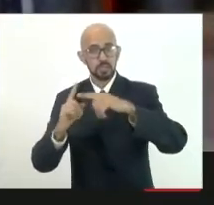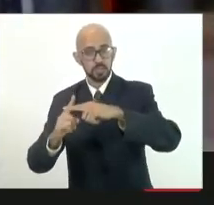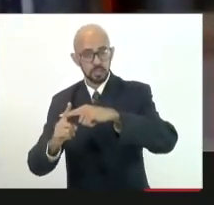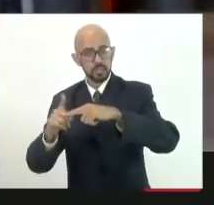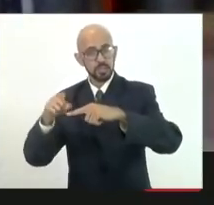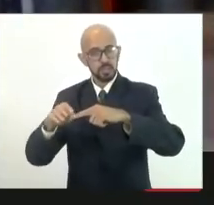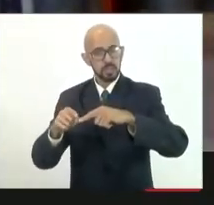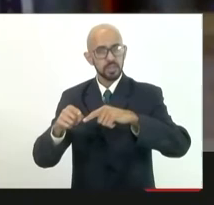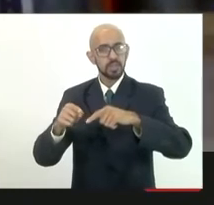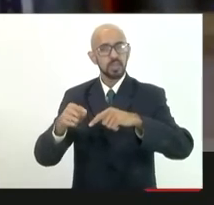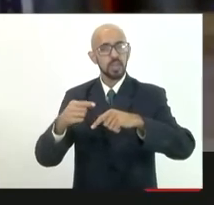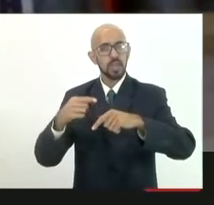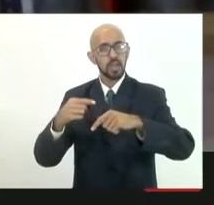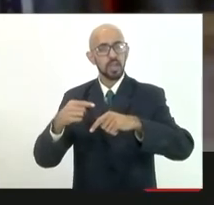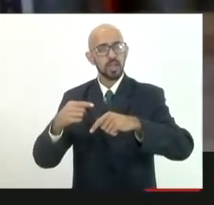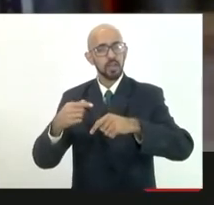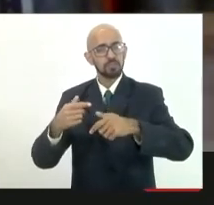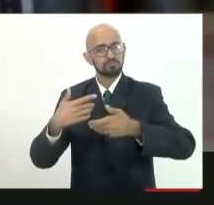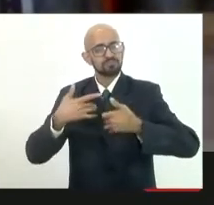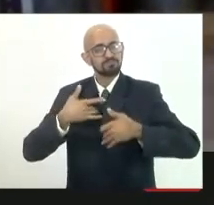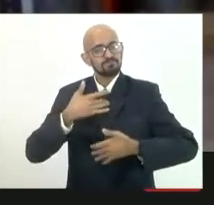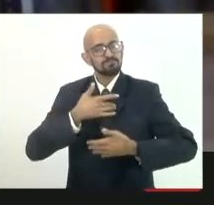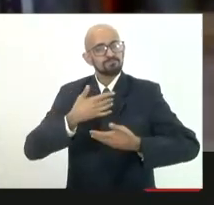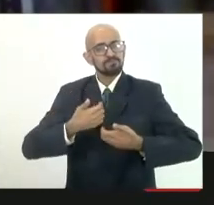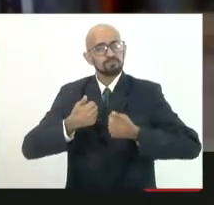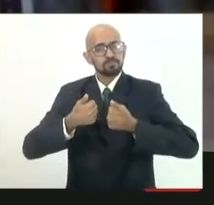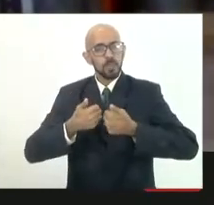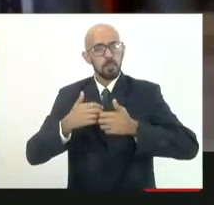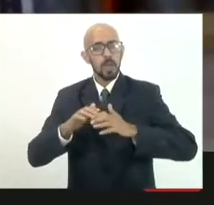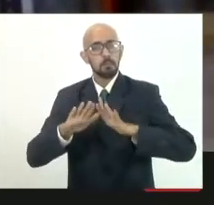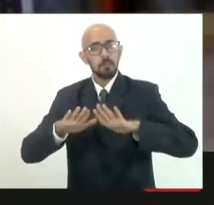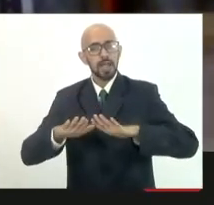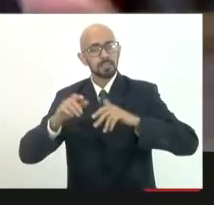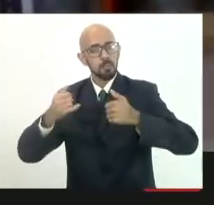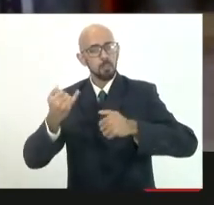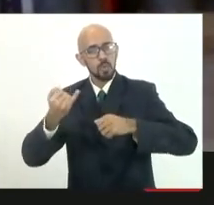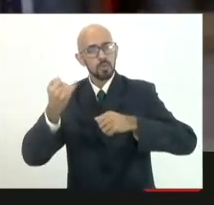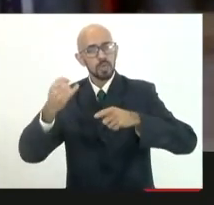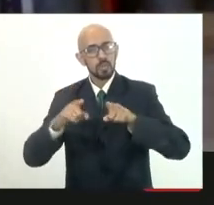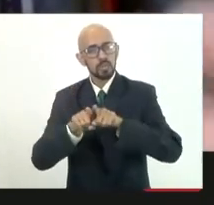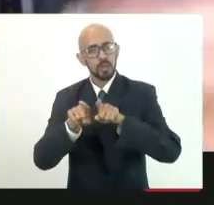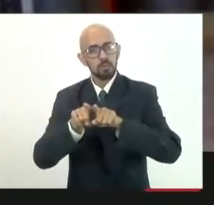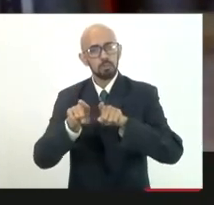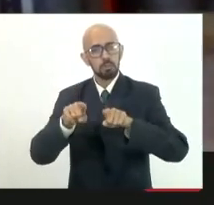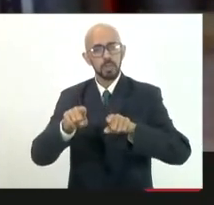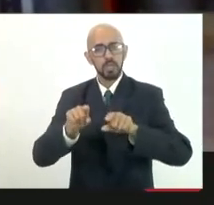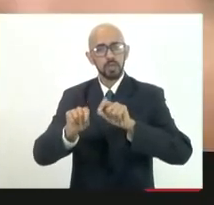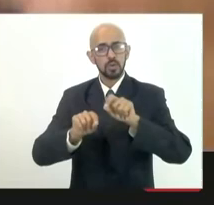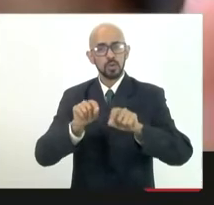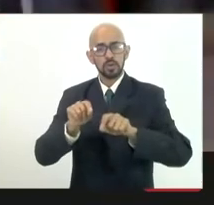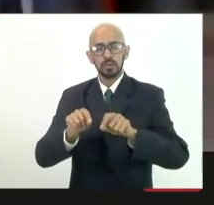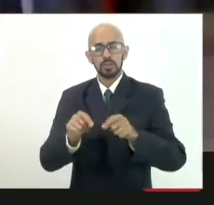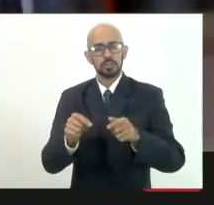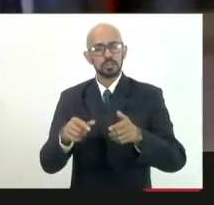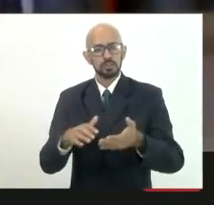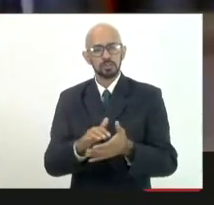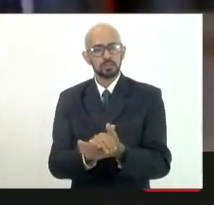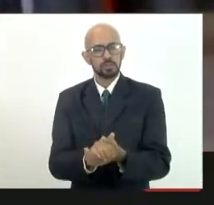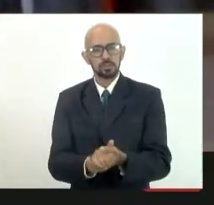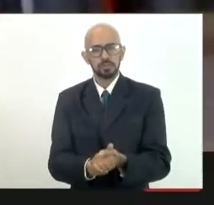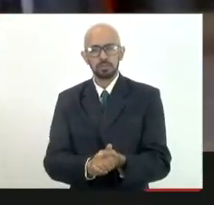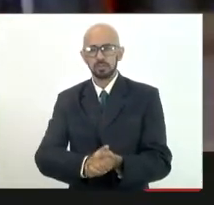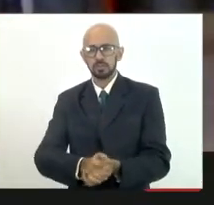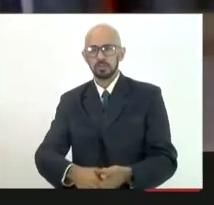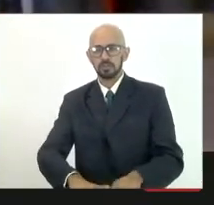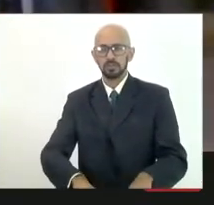é super relevante, mas eu acho que é importante pensar esse diálogo, e principalmente a partir da formação também